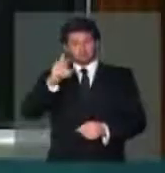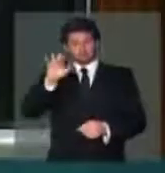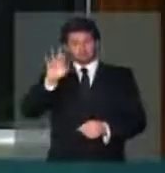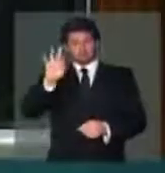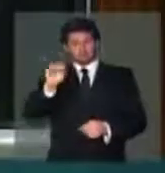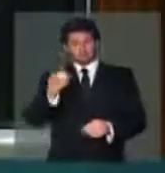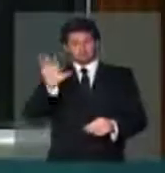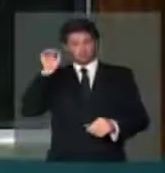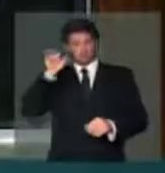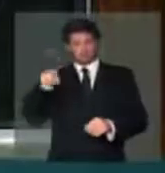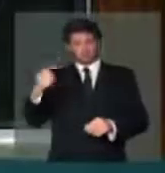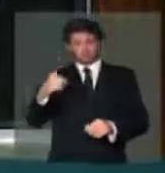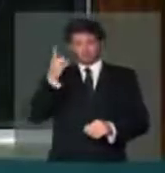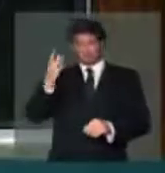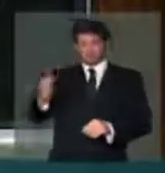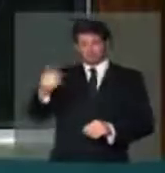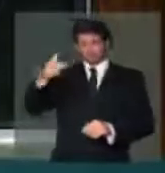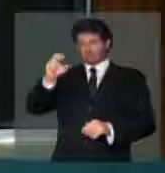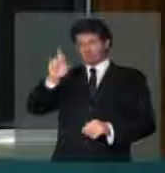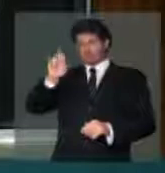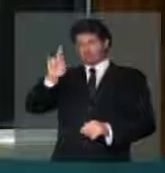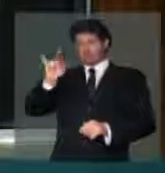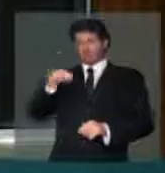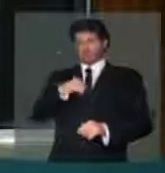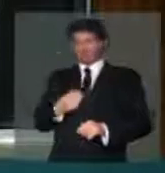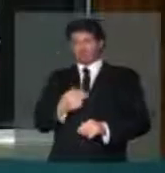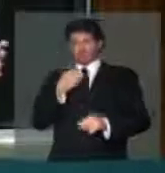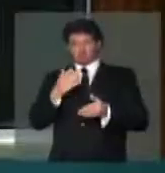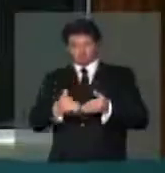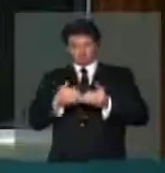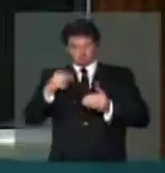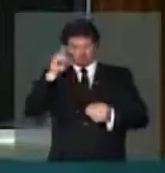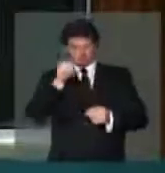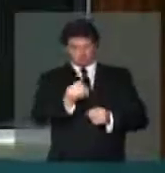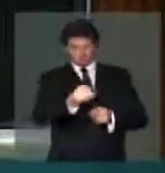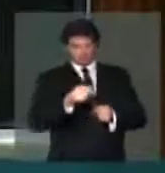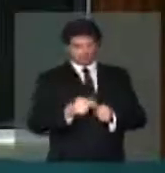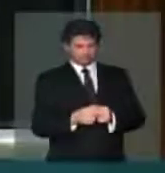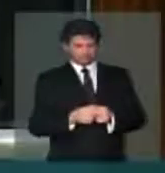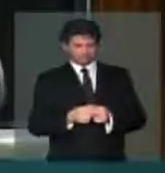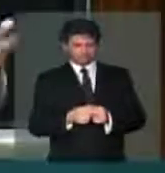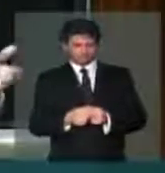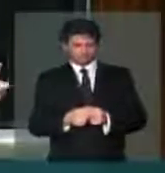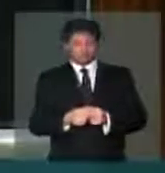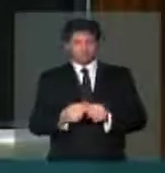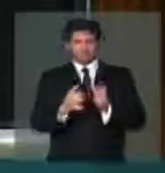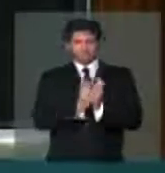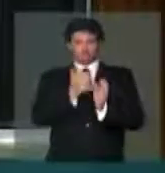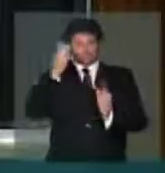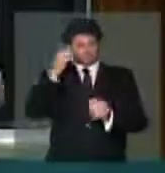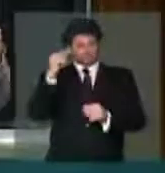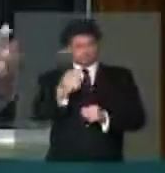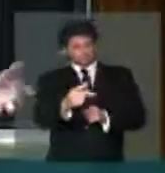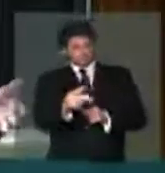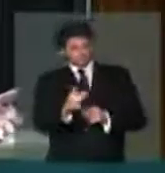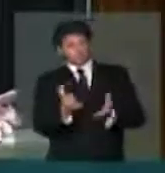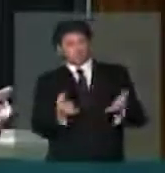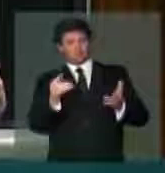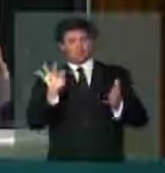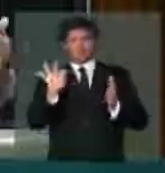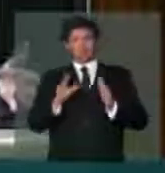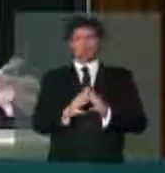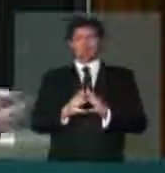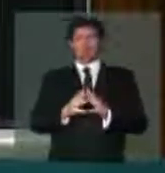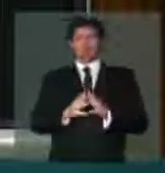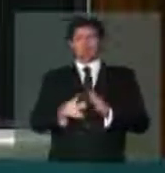antes de ouvir o eminente deputado Mauro Pereira, eu gostaria de fazer um pedido a Vossa Excelência. Em nome do seu partido, o Partido dos Trabalhadores,